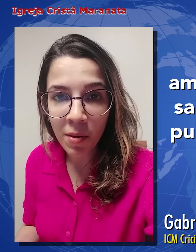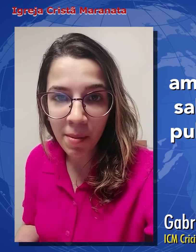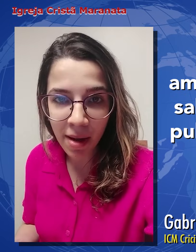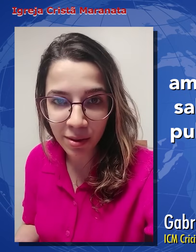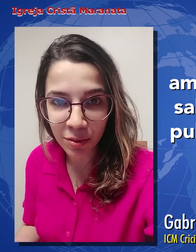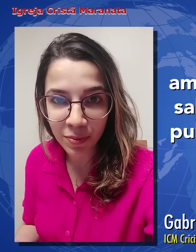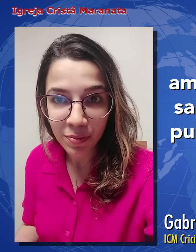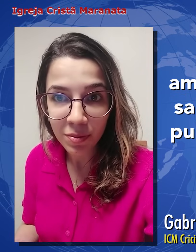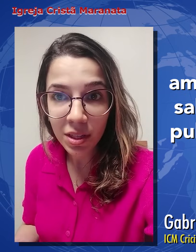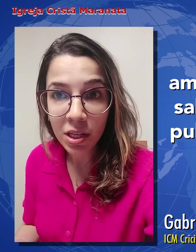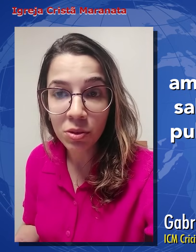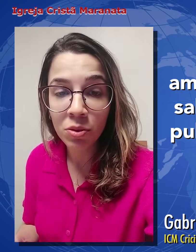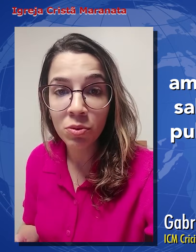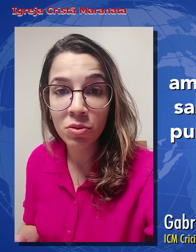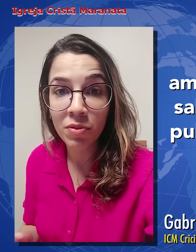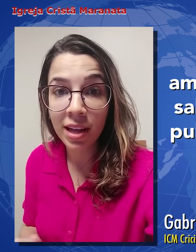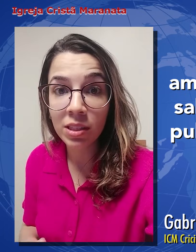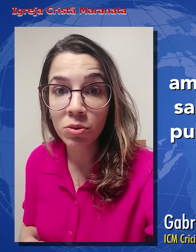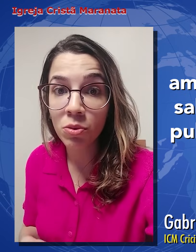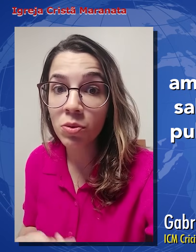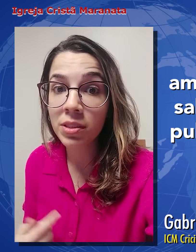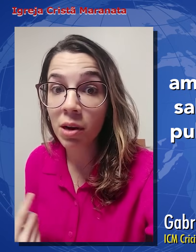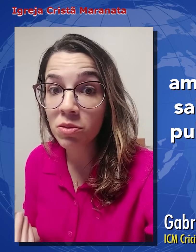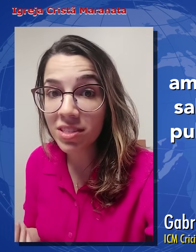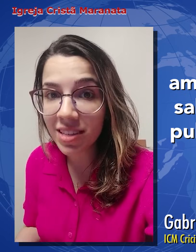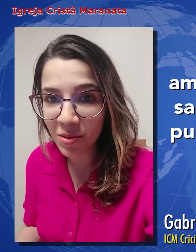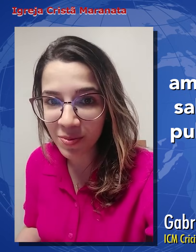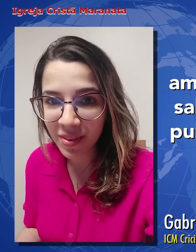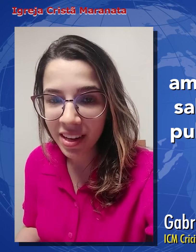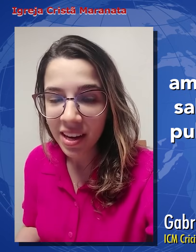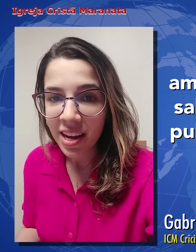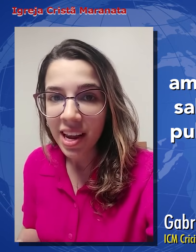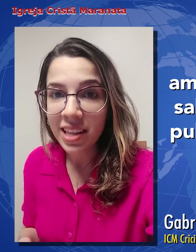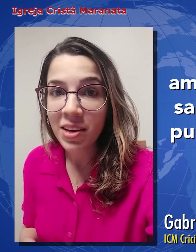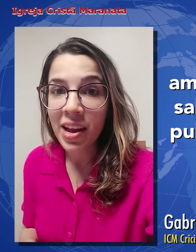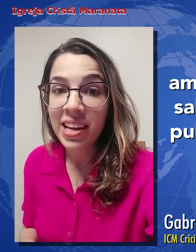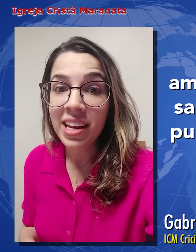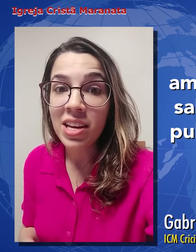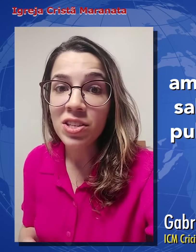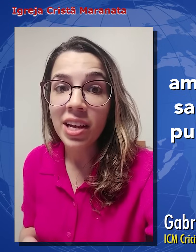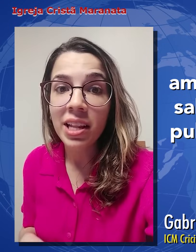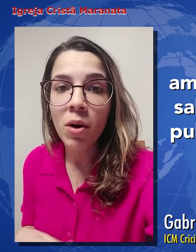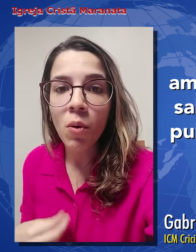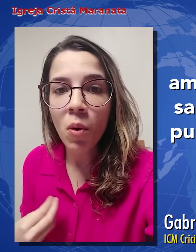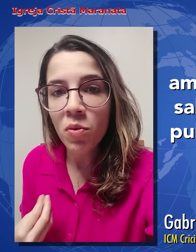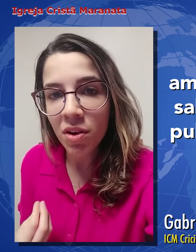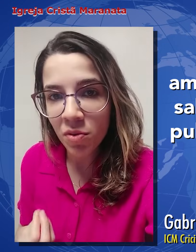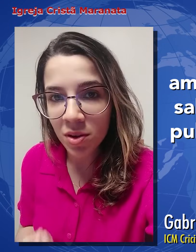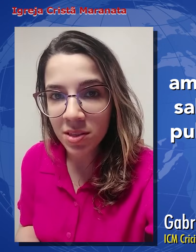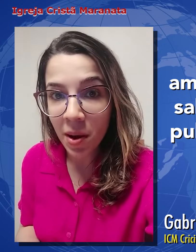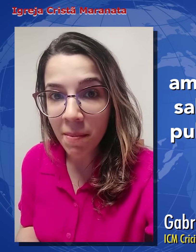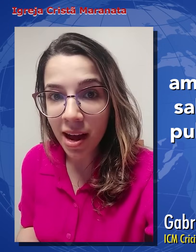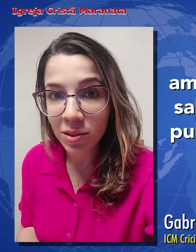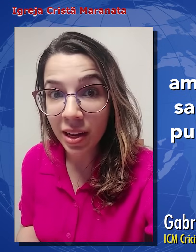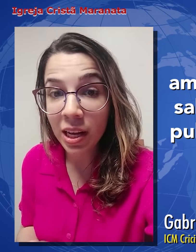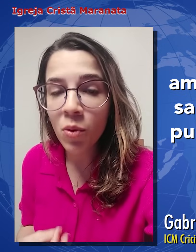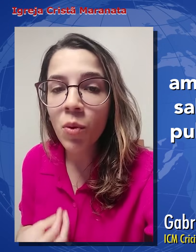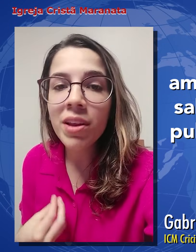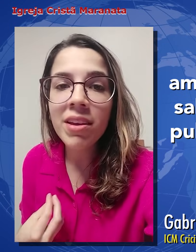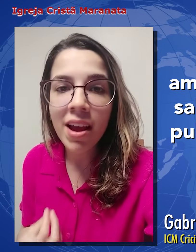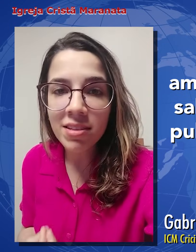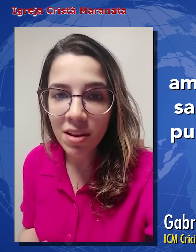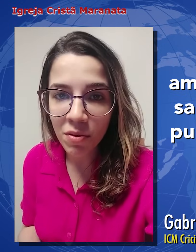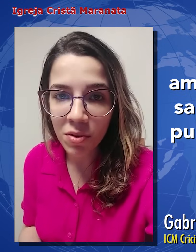voz do meu amado, nos fala da audição. Então é a igreja que ela ouve a voz do seu amado,